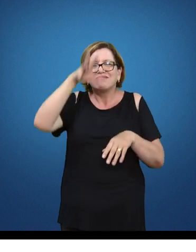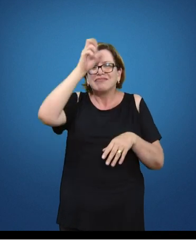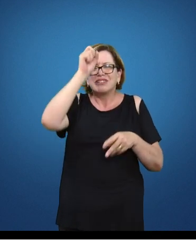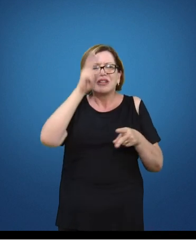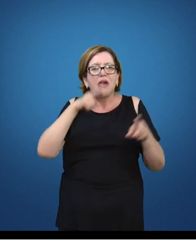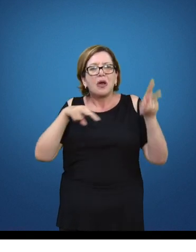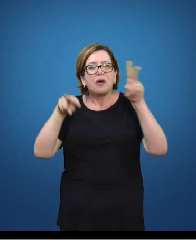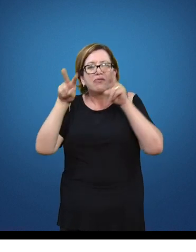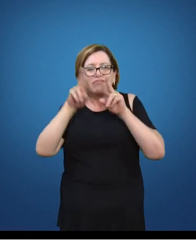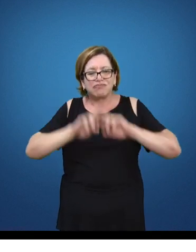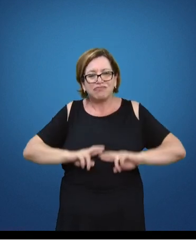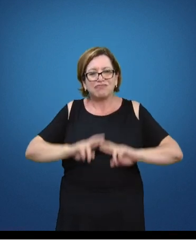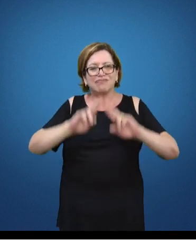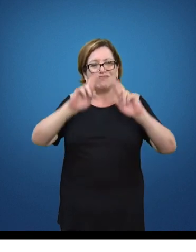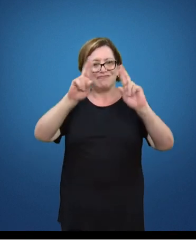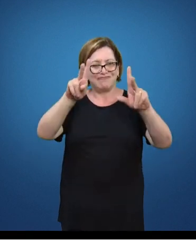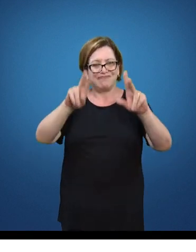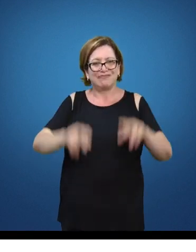diferenciado